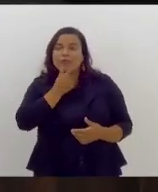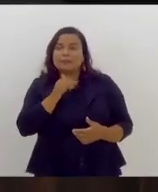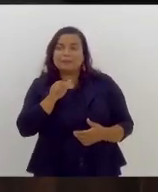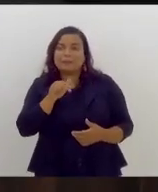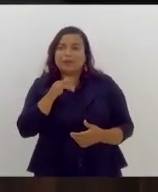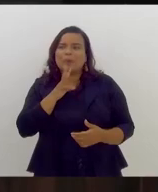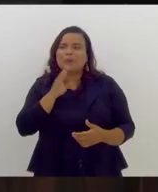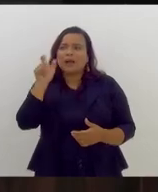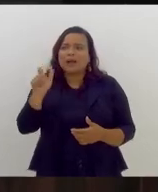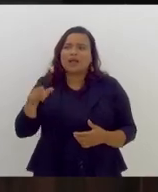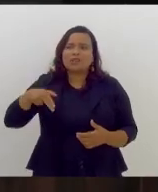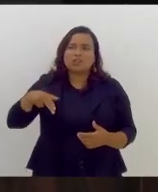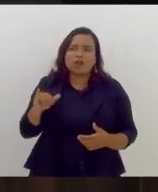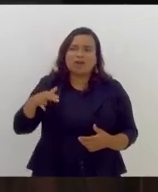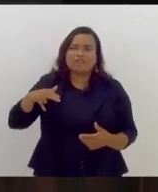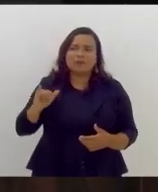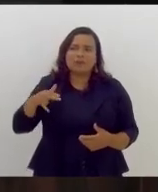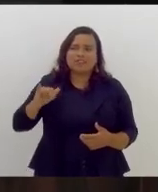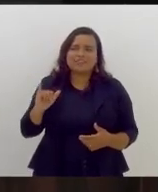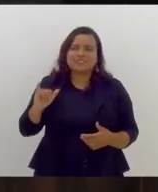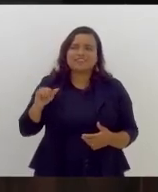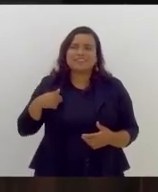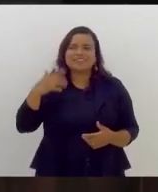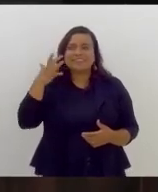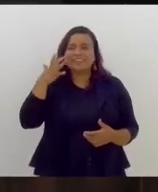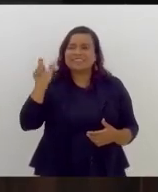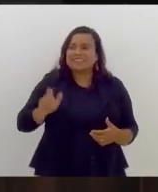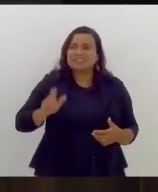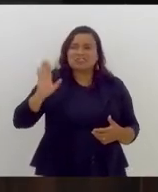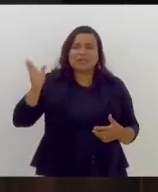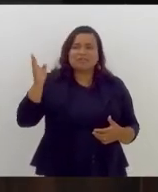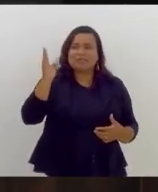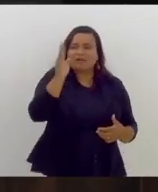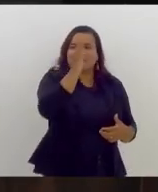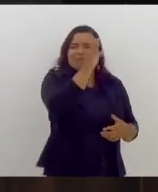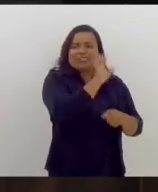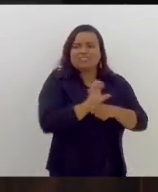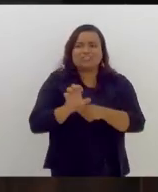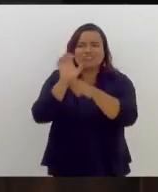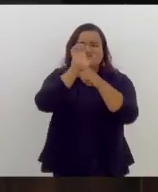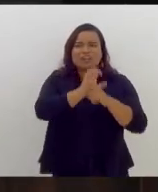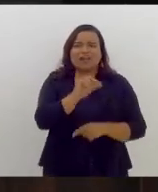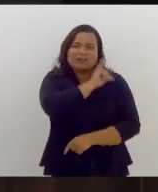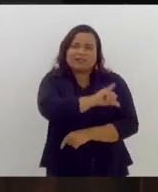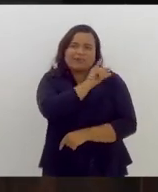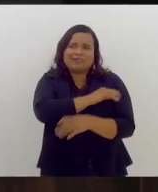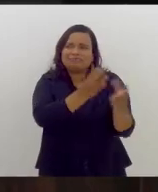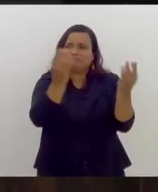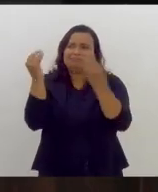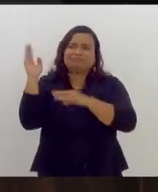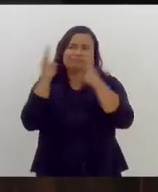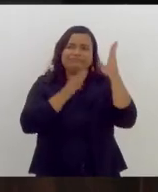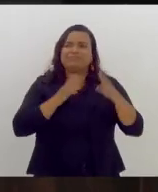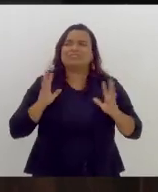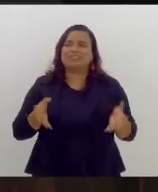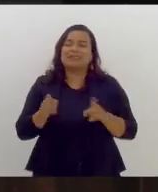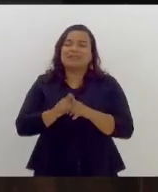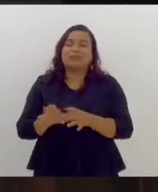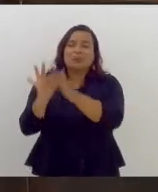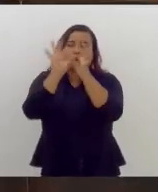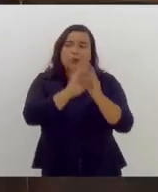Nova Iguaçu, mas que já passou por tanto lugar no estado do Rio de Janeiro e também no, na